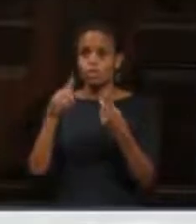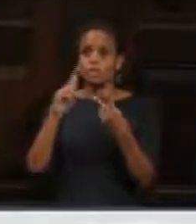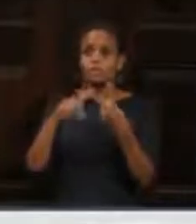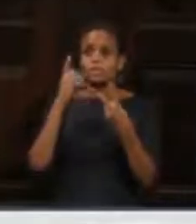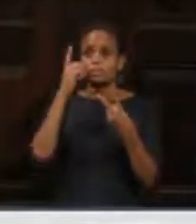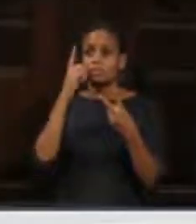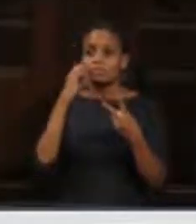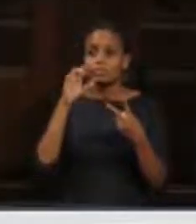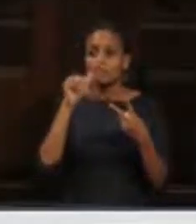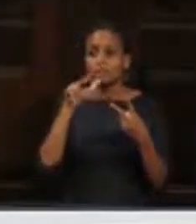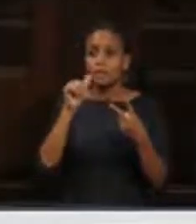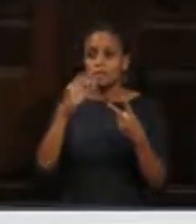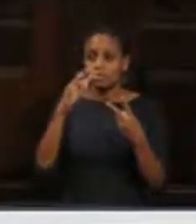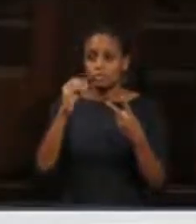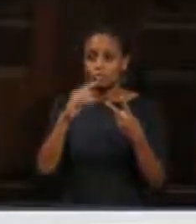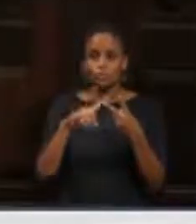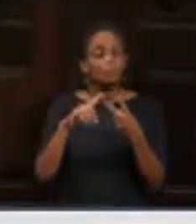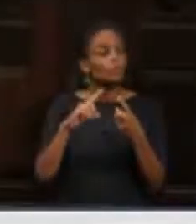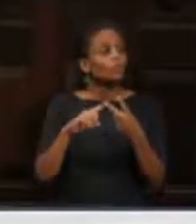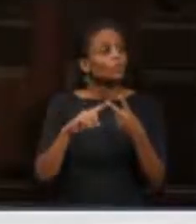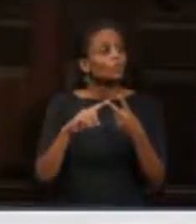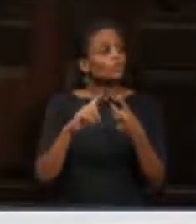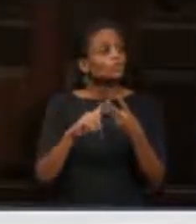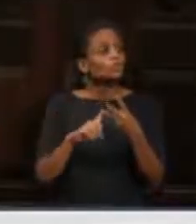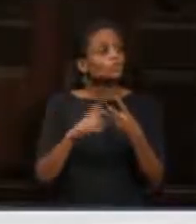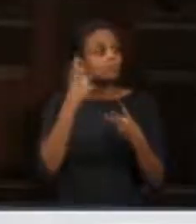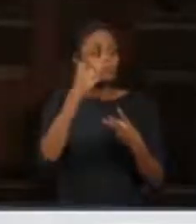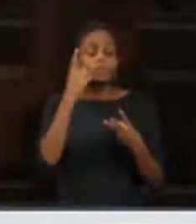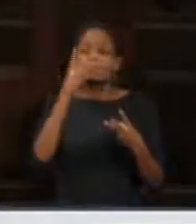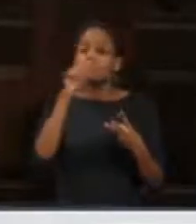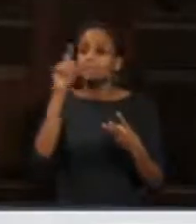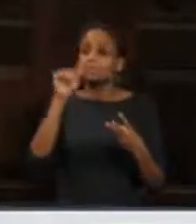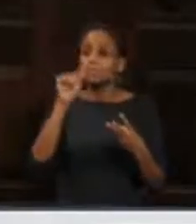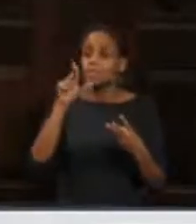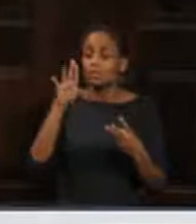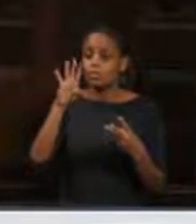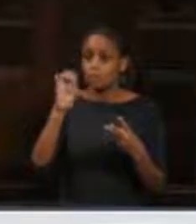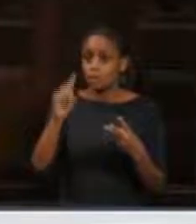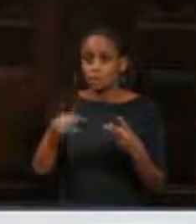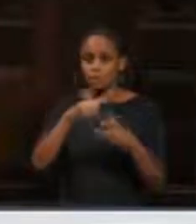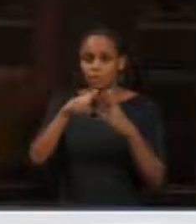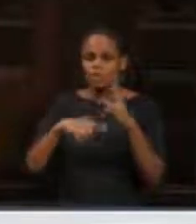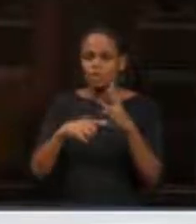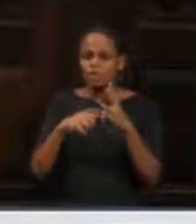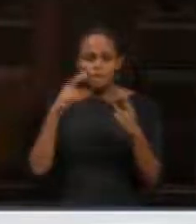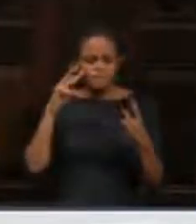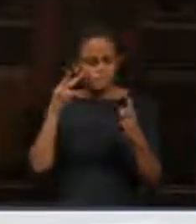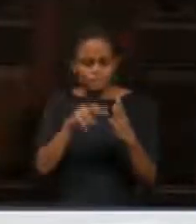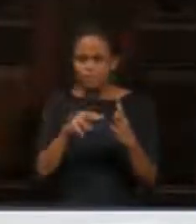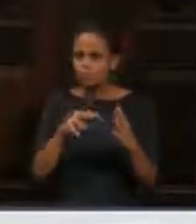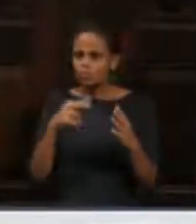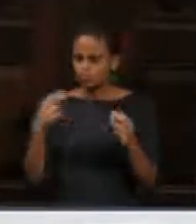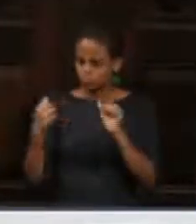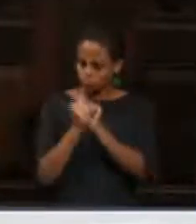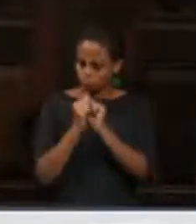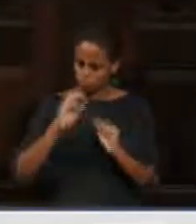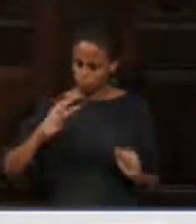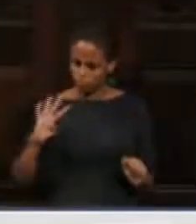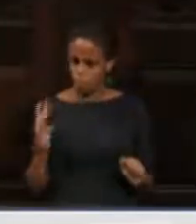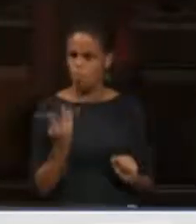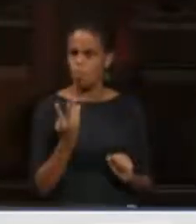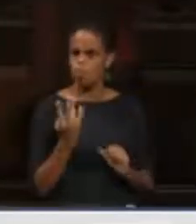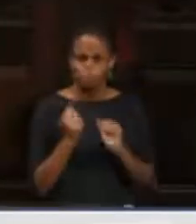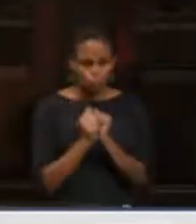Galber. Então, isso foi relatado para todos que estavam ali presentes comigo, e ela trouxe